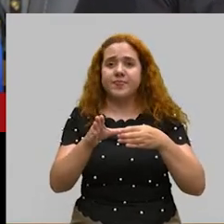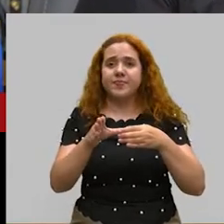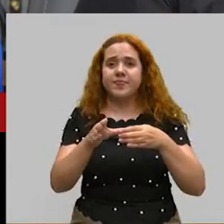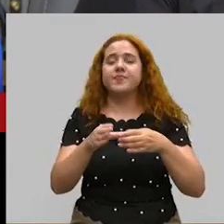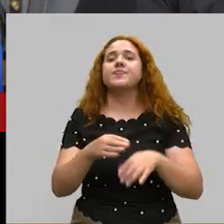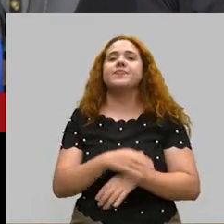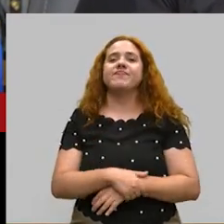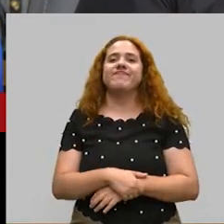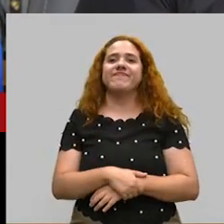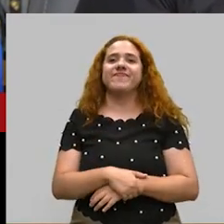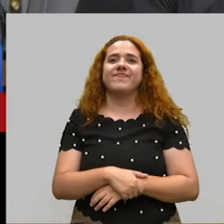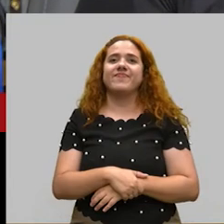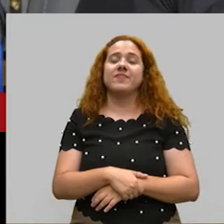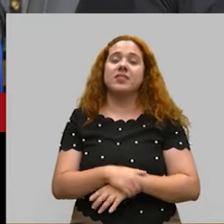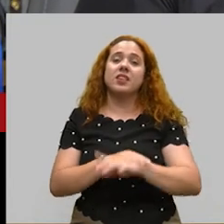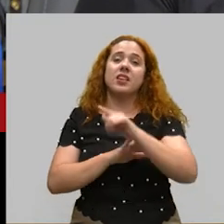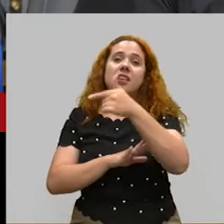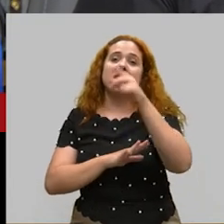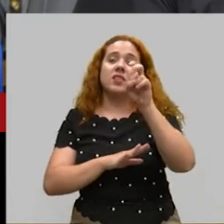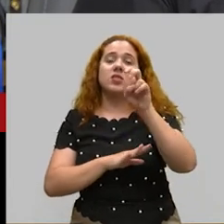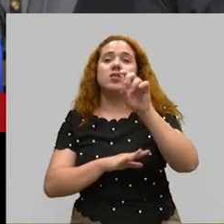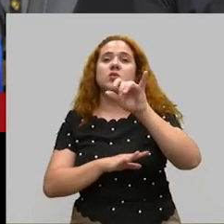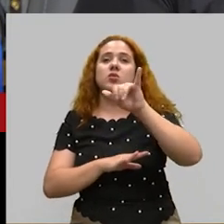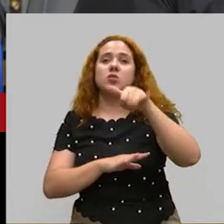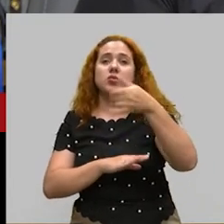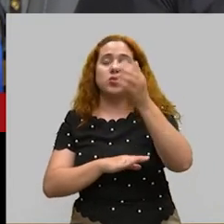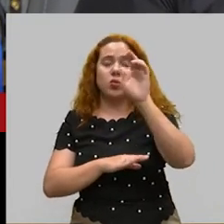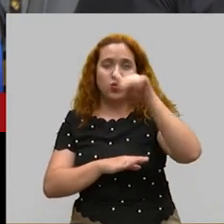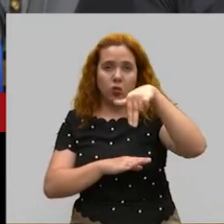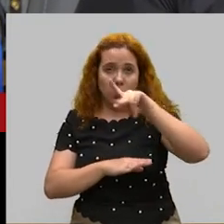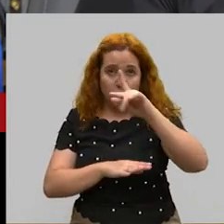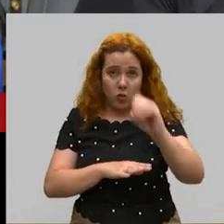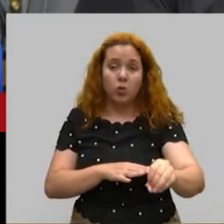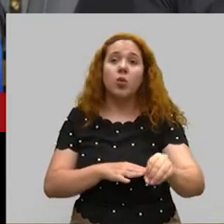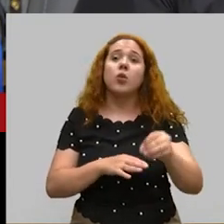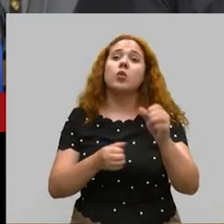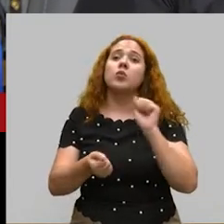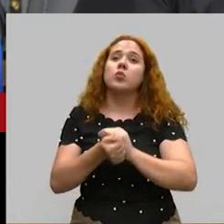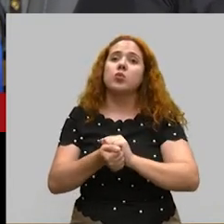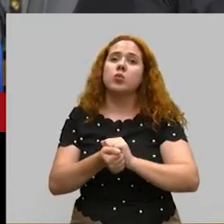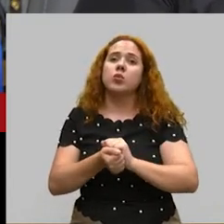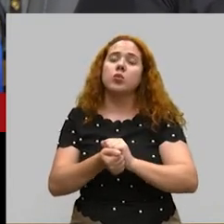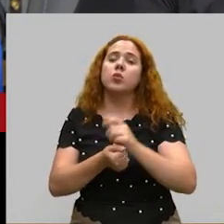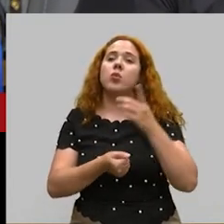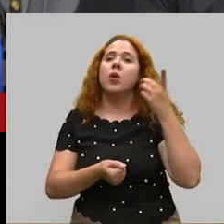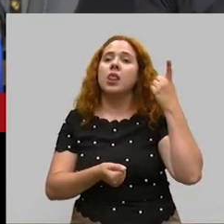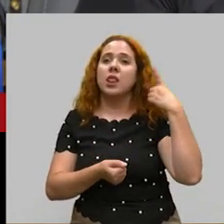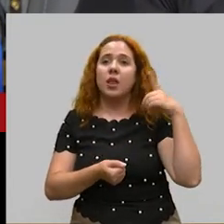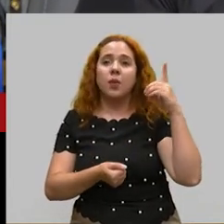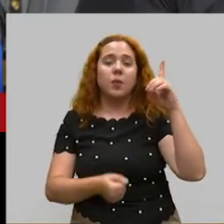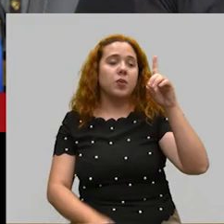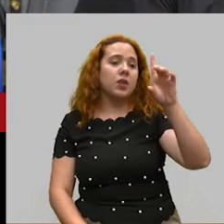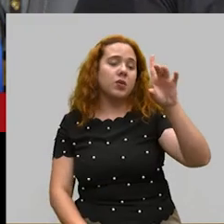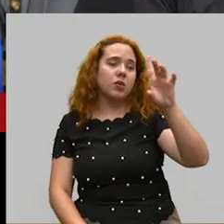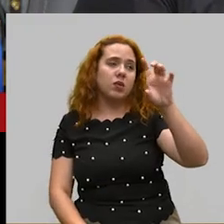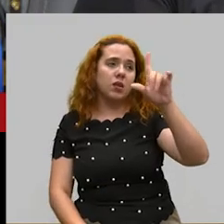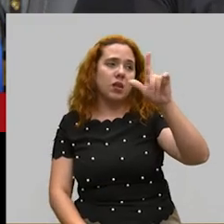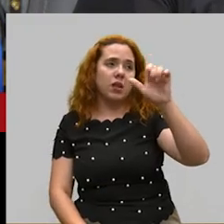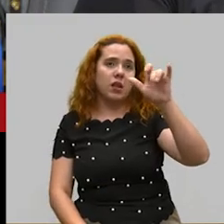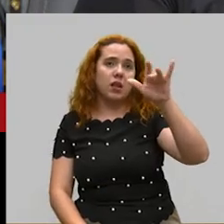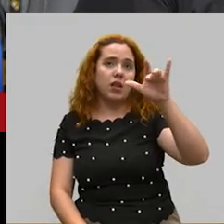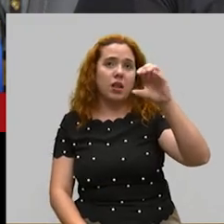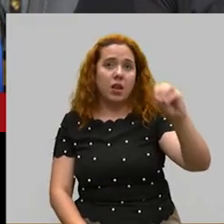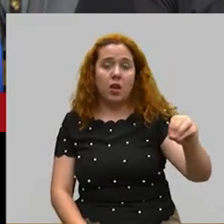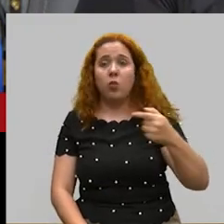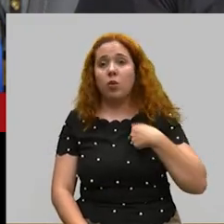no dia 25 de julho vocês estiveram junto com o deputado Leleco eh reunido com o secretário Igor não estava presente nessa